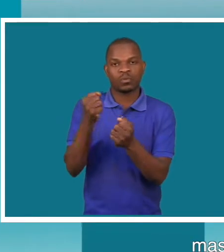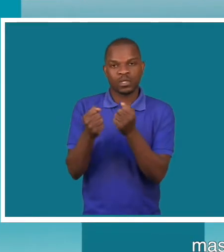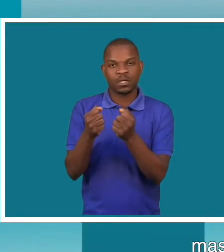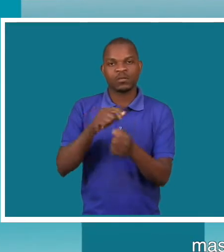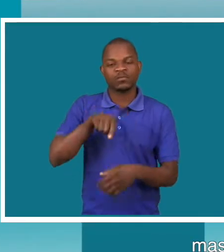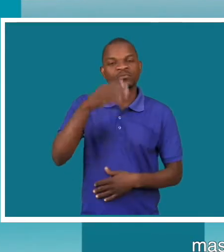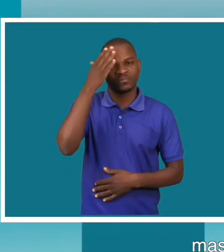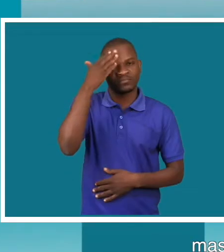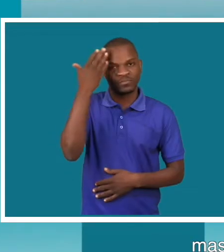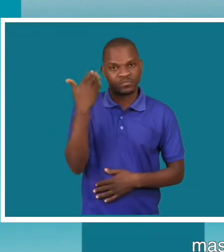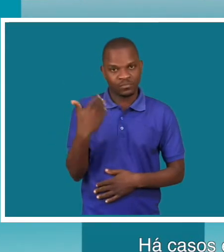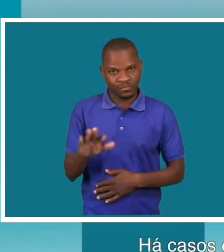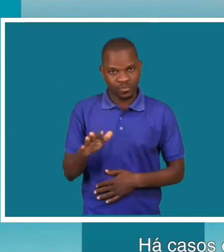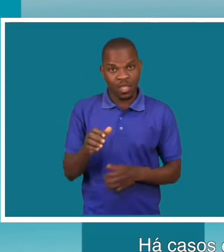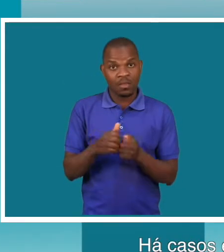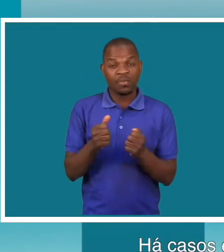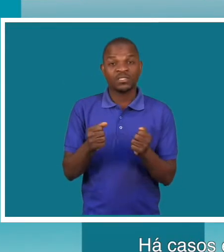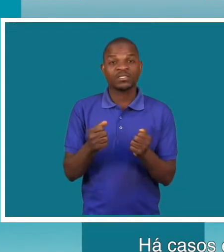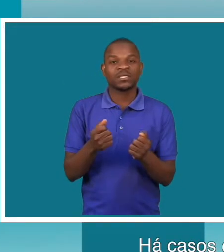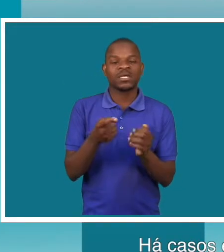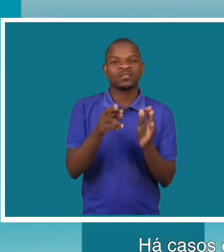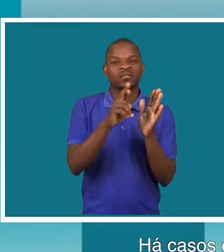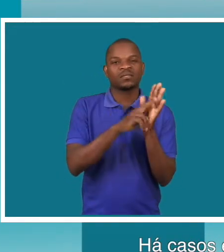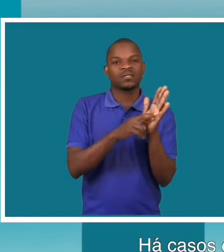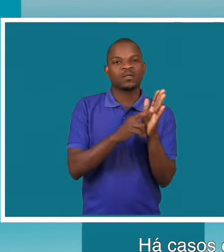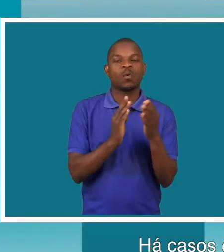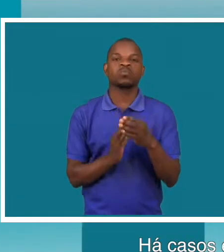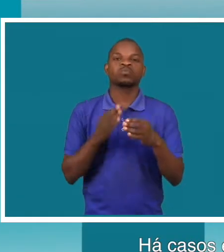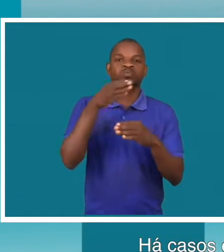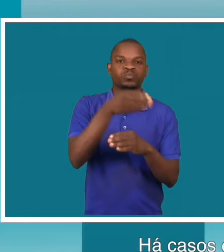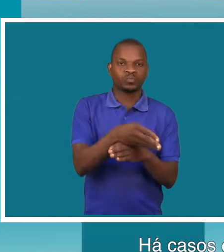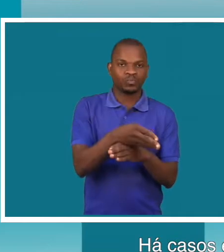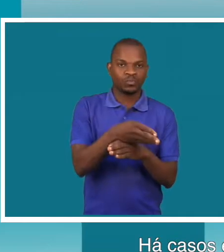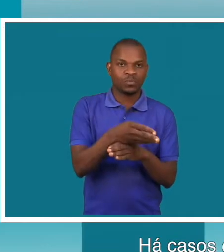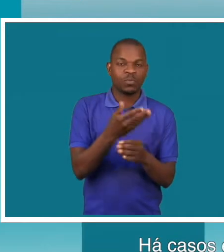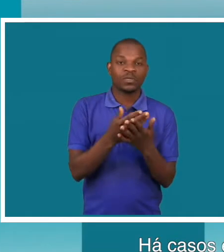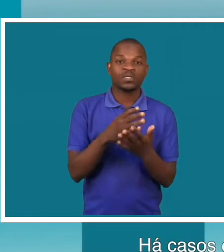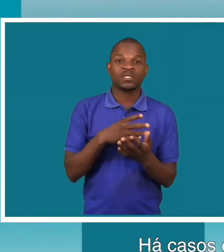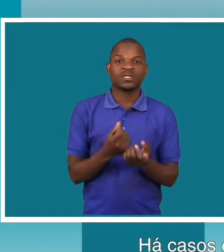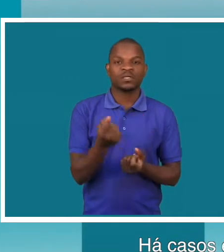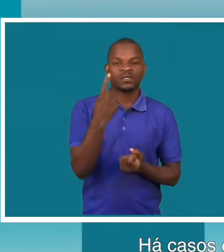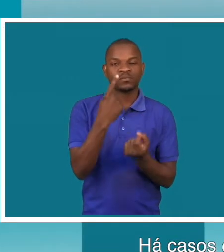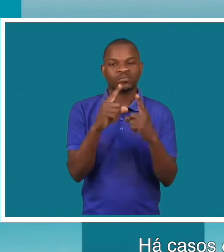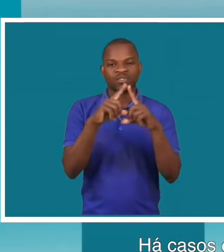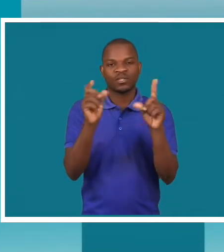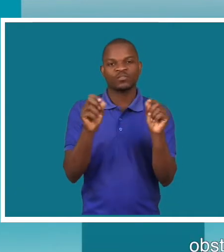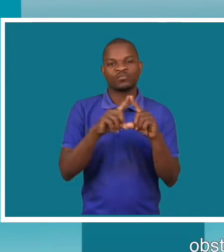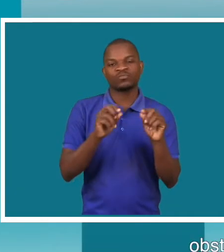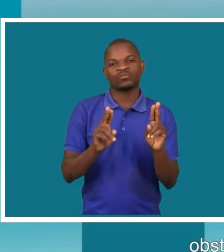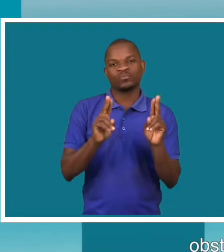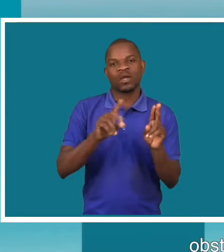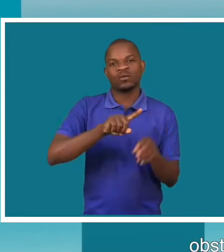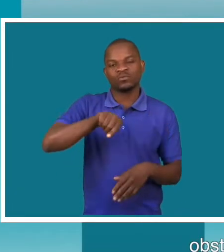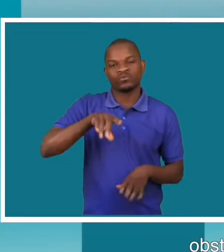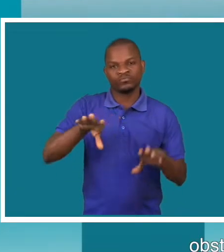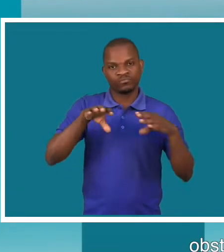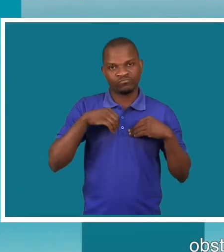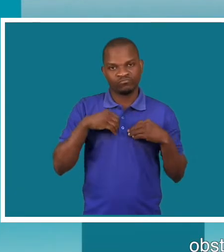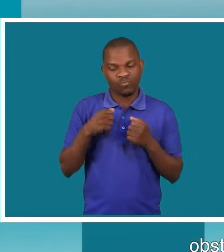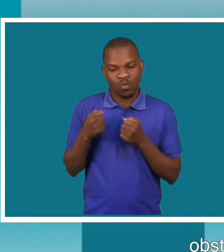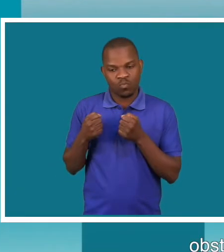e eu montei irregularidade é a casa em que nós ponderamos certos casos em que as viaturas está sendo sobre o passeio obstruindo totalmente